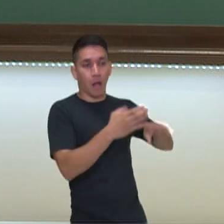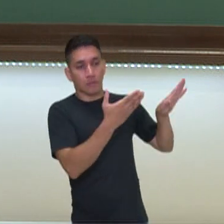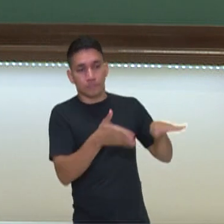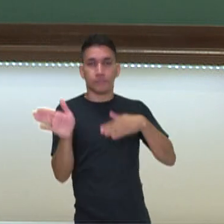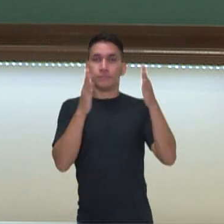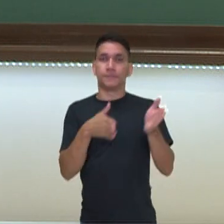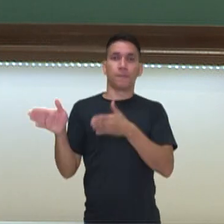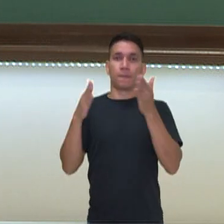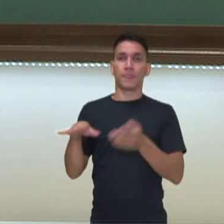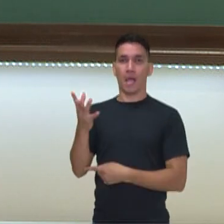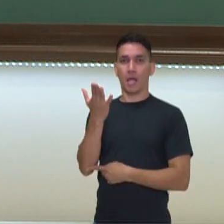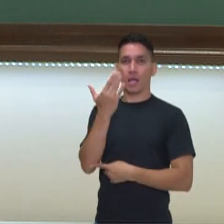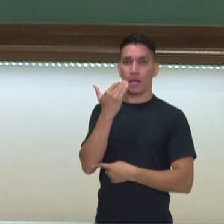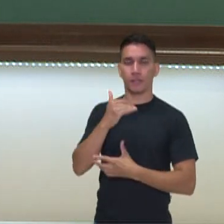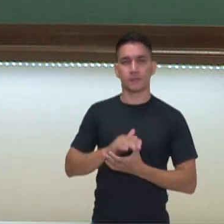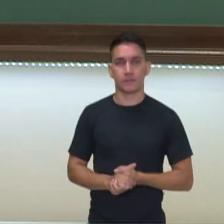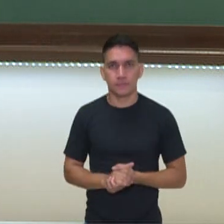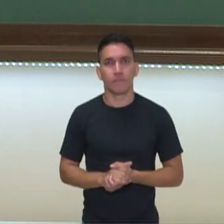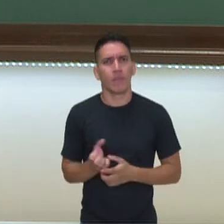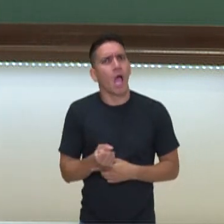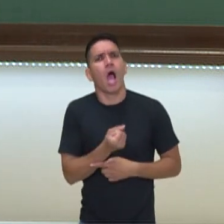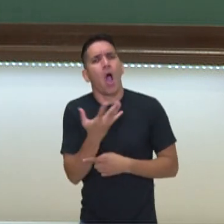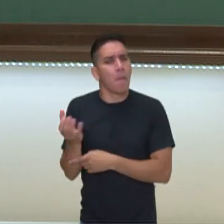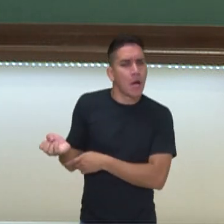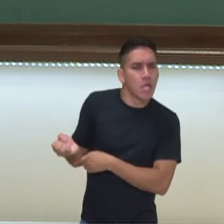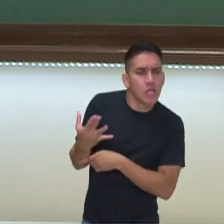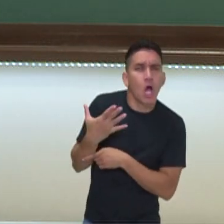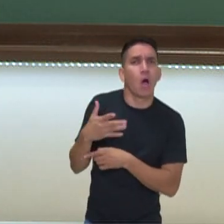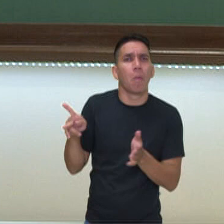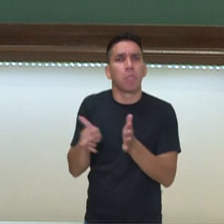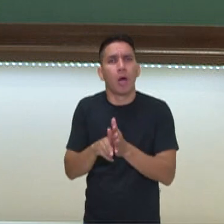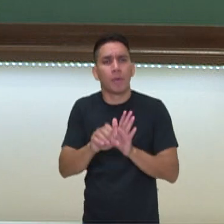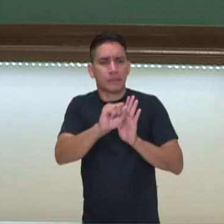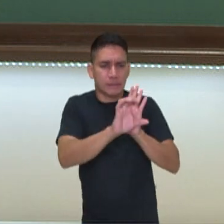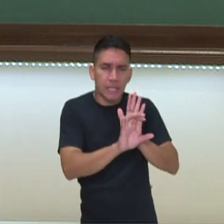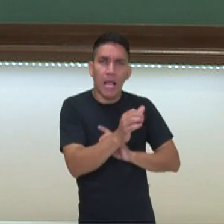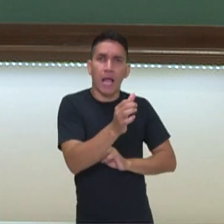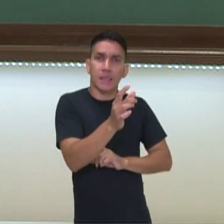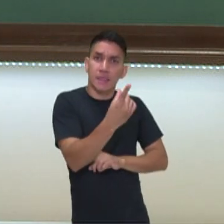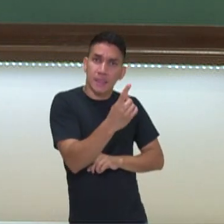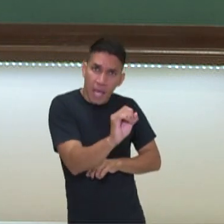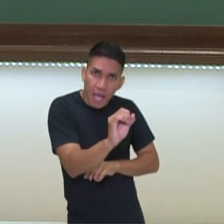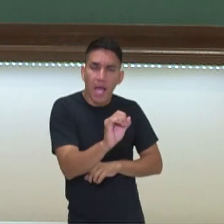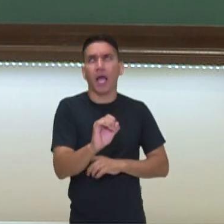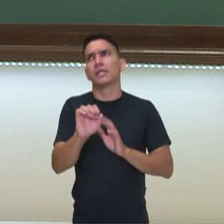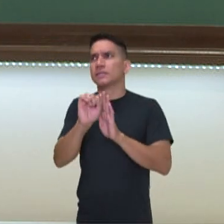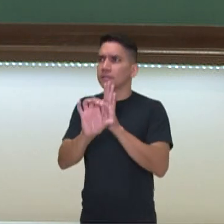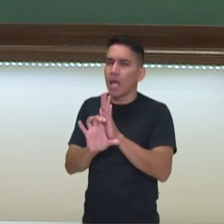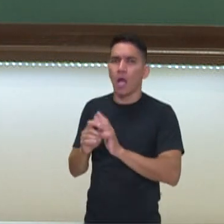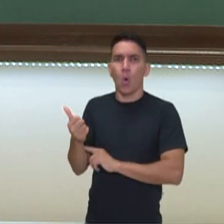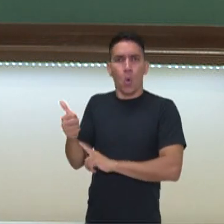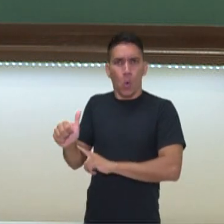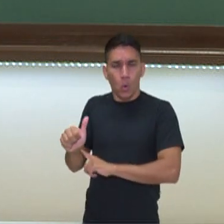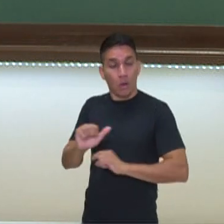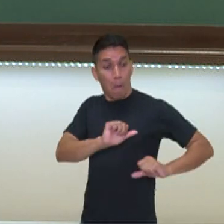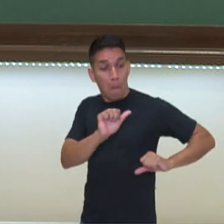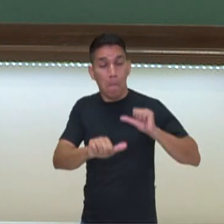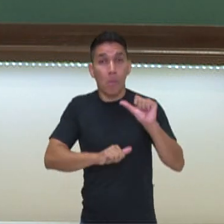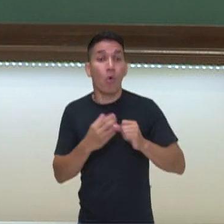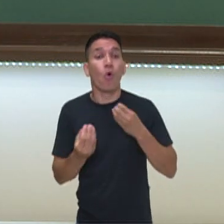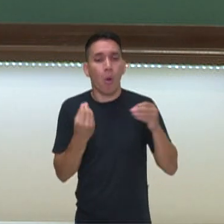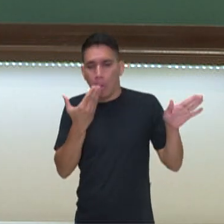de alimentos. Algumas novidades a partir do século X, século XI, modificaram a produção